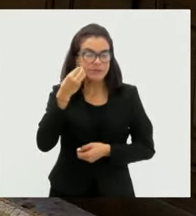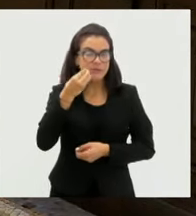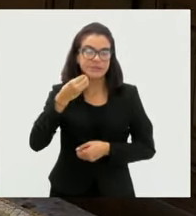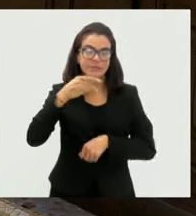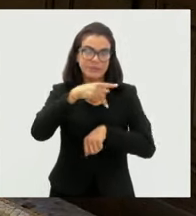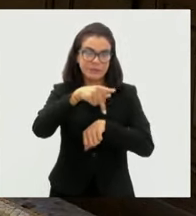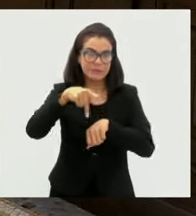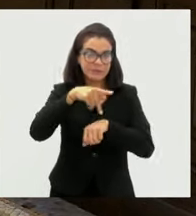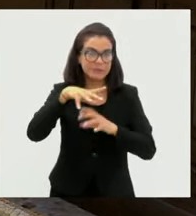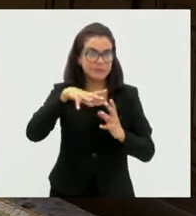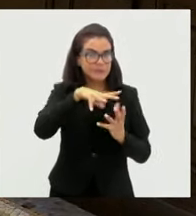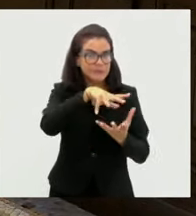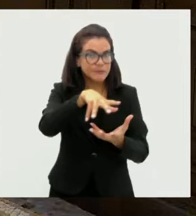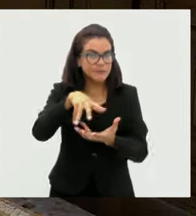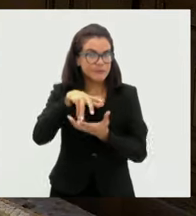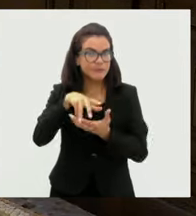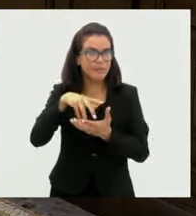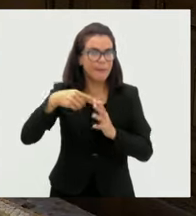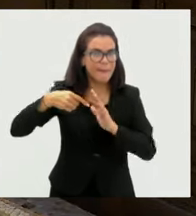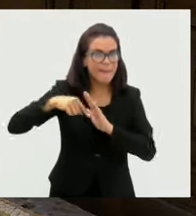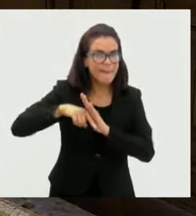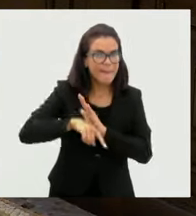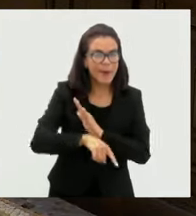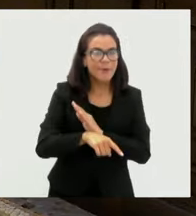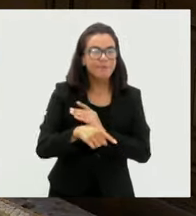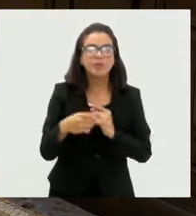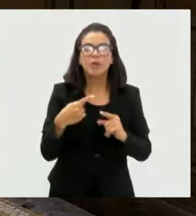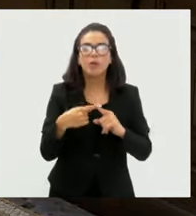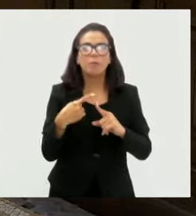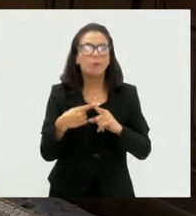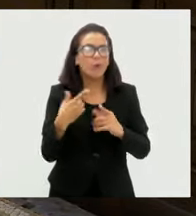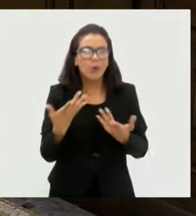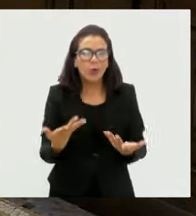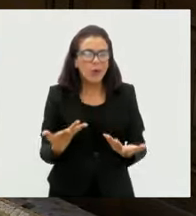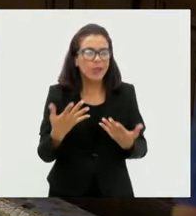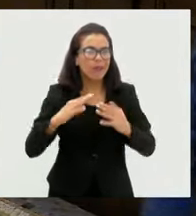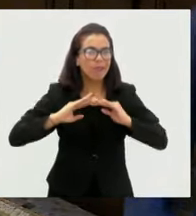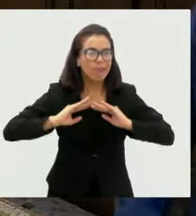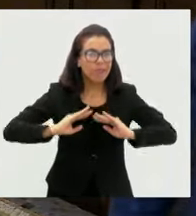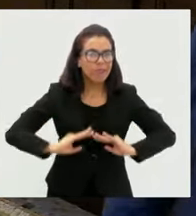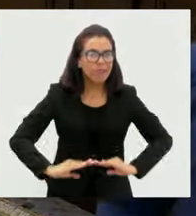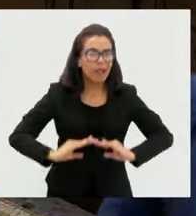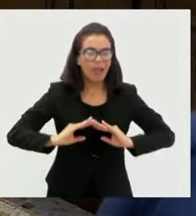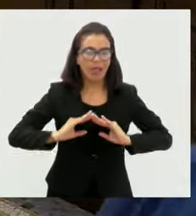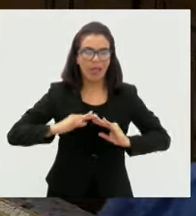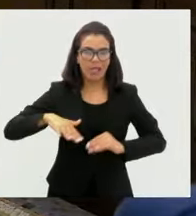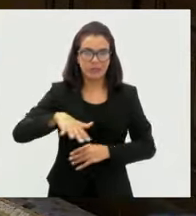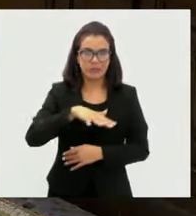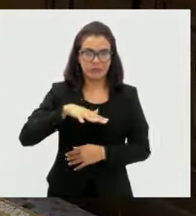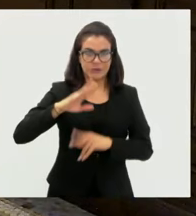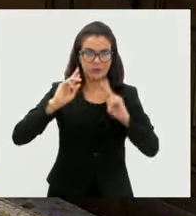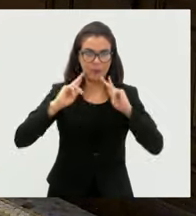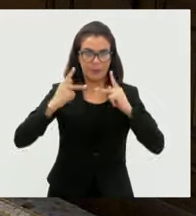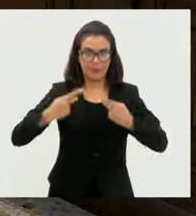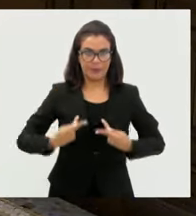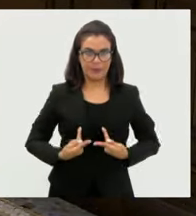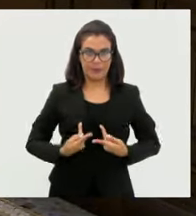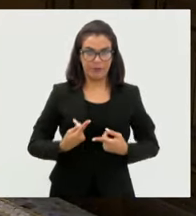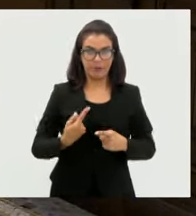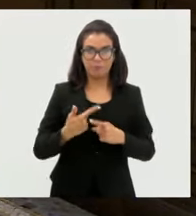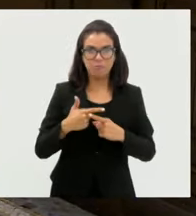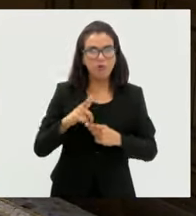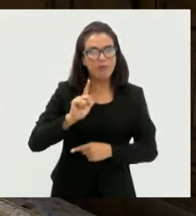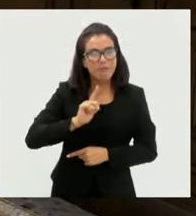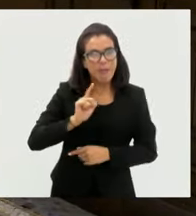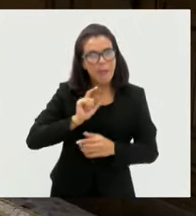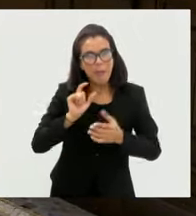profundidade. Por que que isso é algo que degrada a condição humana? Por que que isso que é algo que existe mundialmente?